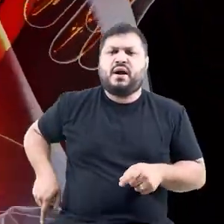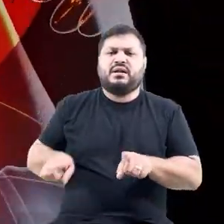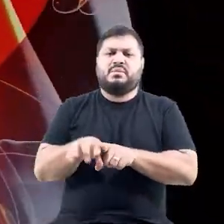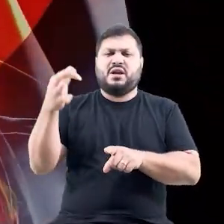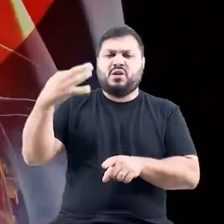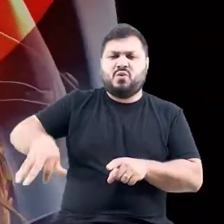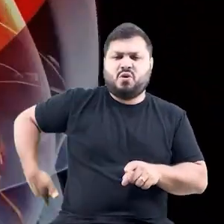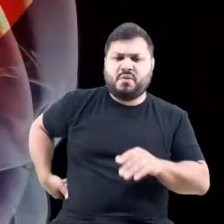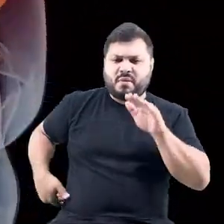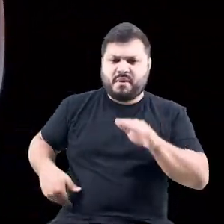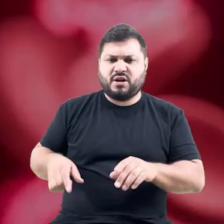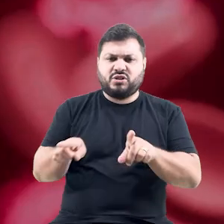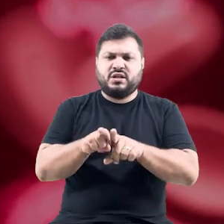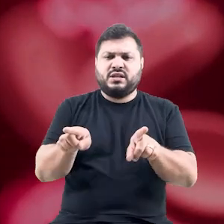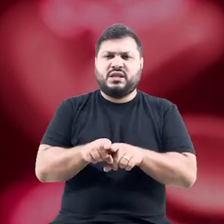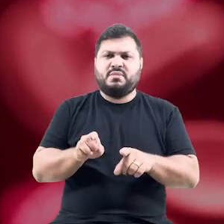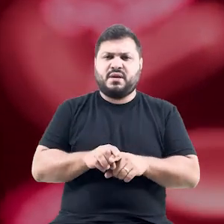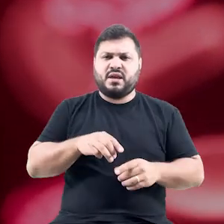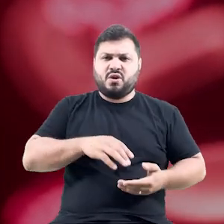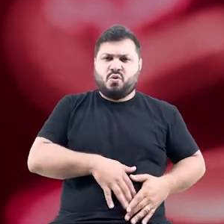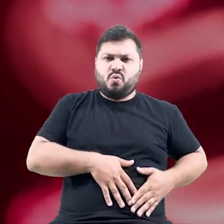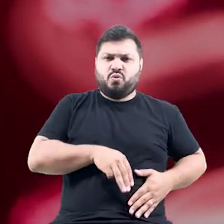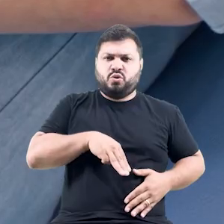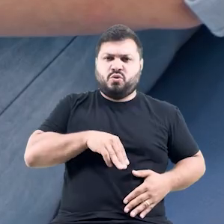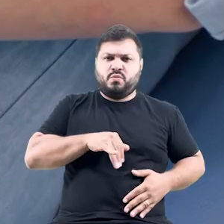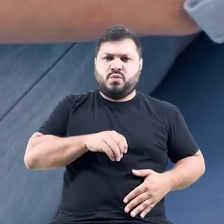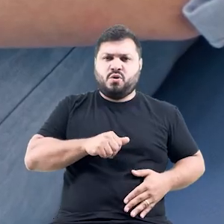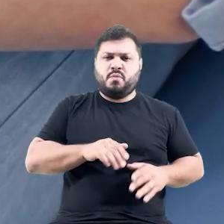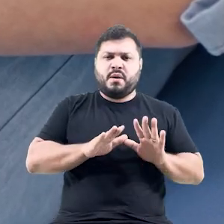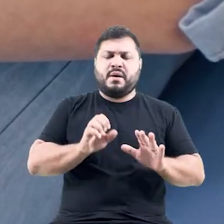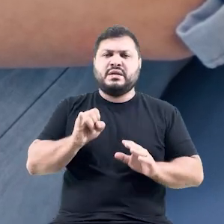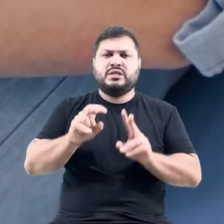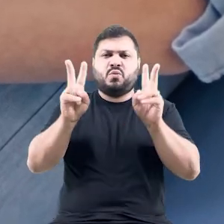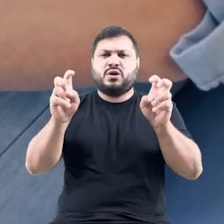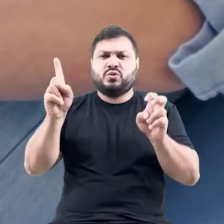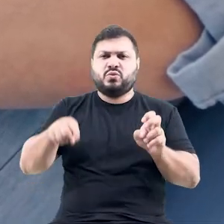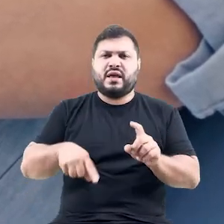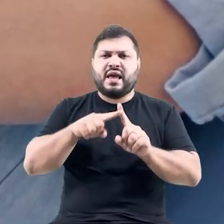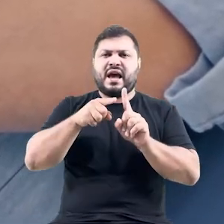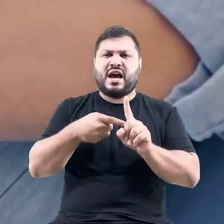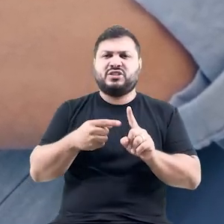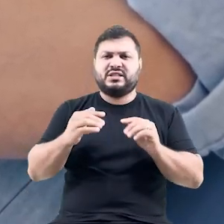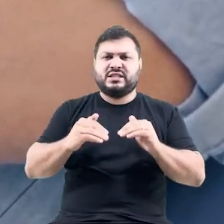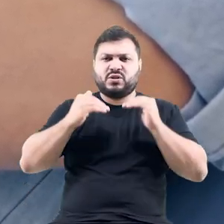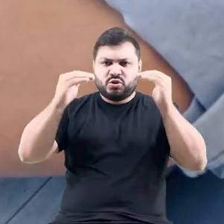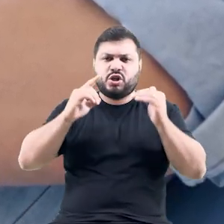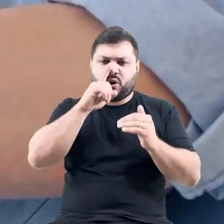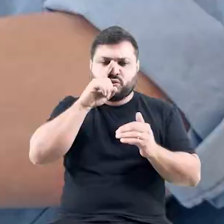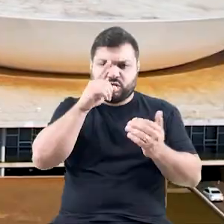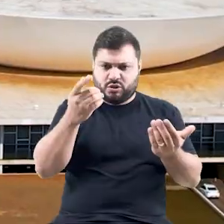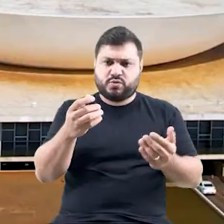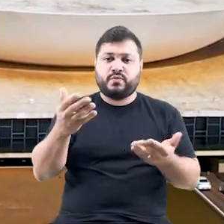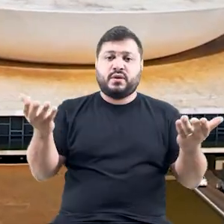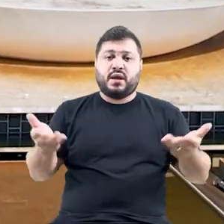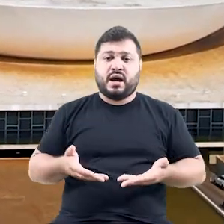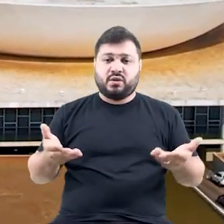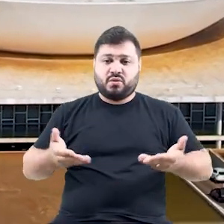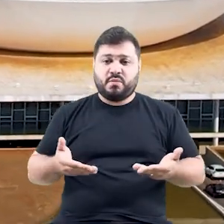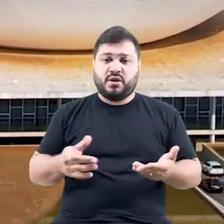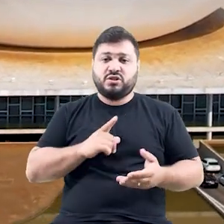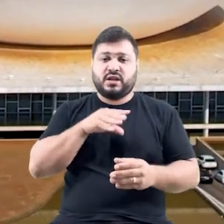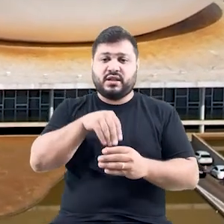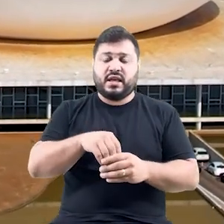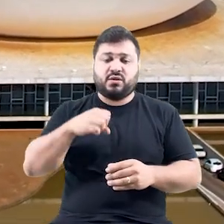por dor lombar baixa e miomas no útero. Mas e quando o assunto é a gestação de alto risco?